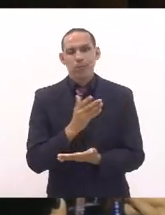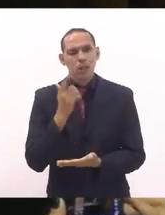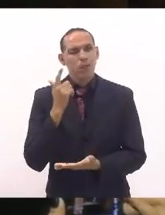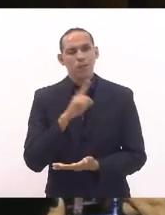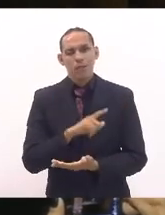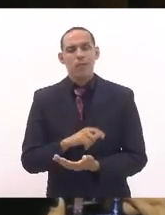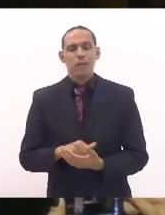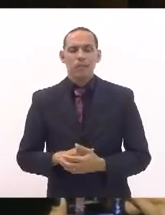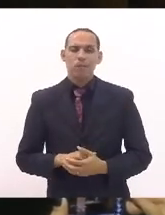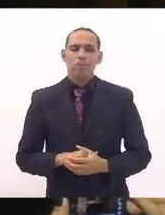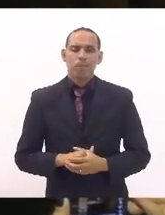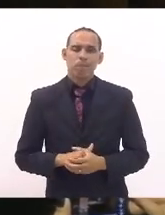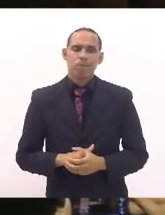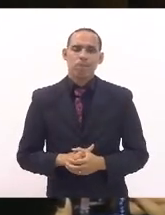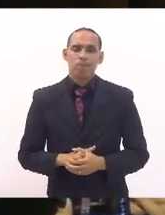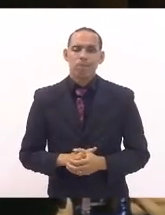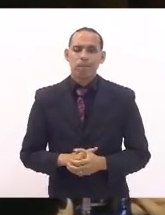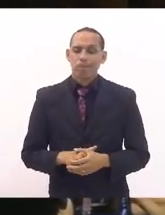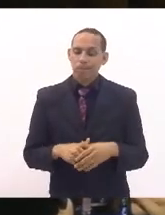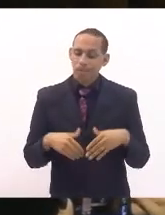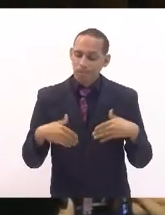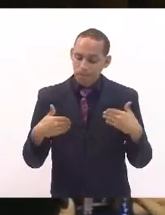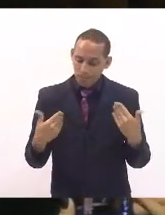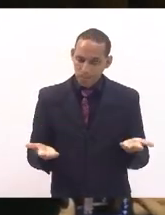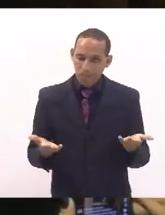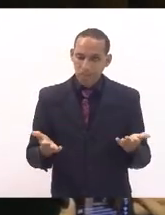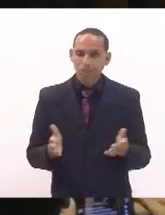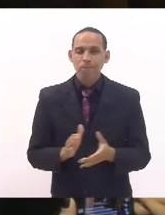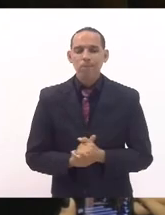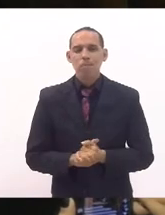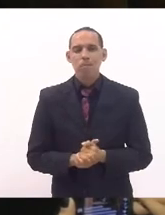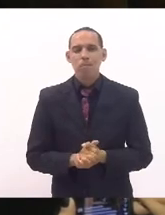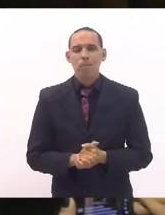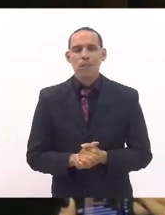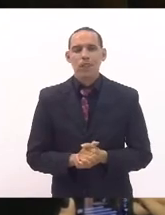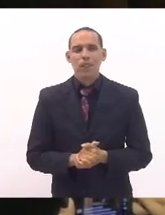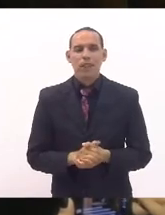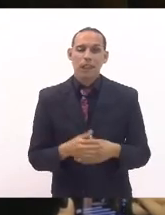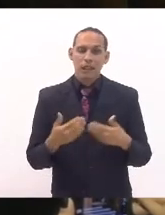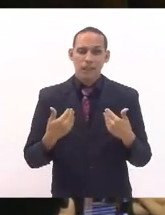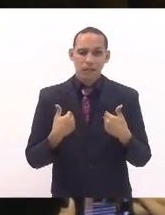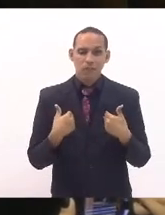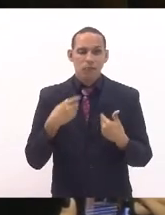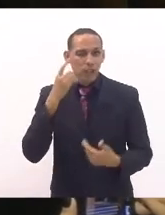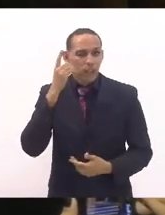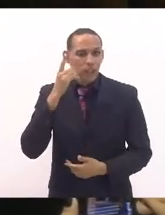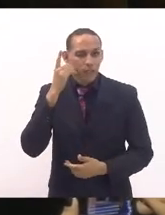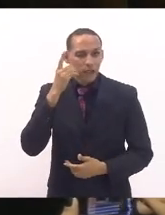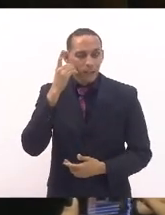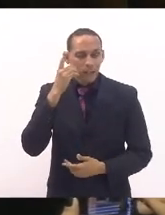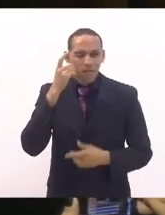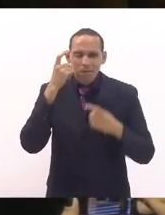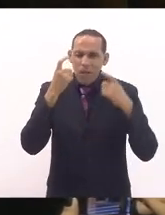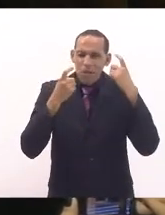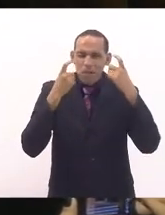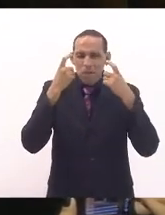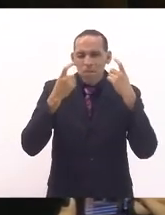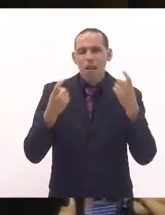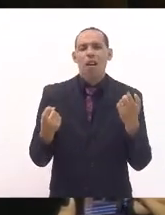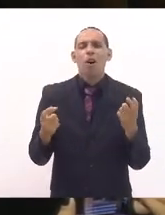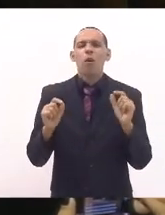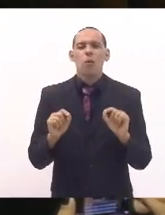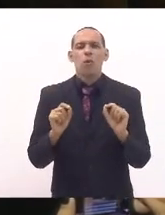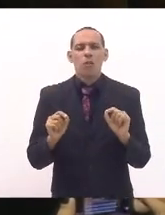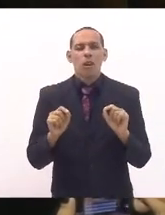sendo sancionado. Pois bem, eu, como sou uma deputada muito preocupada com